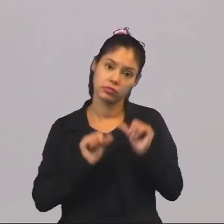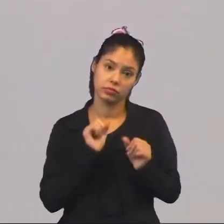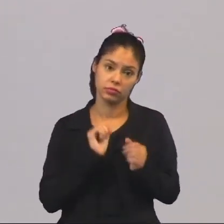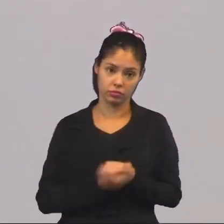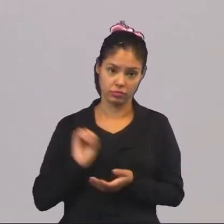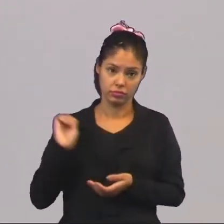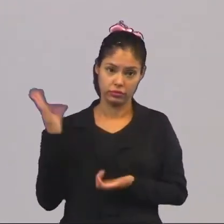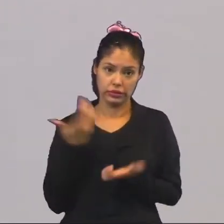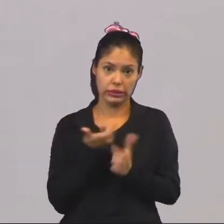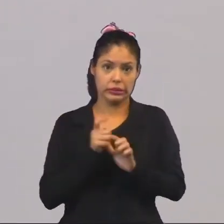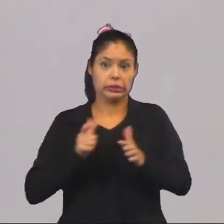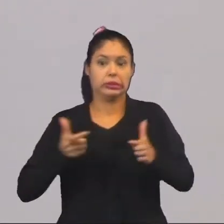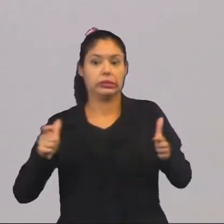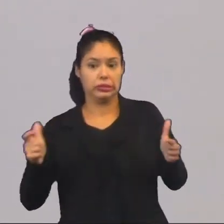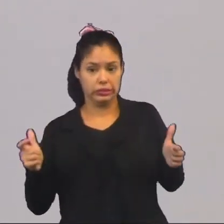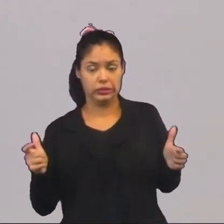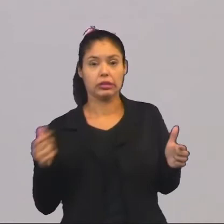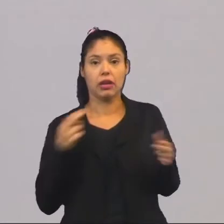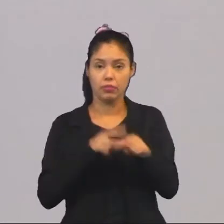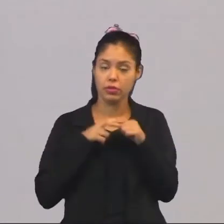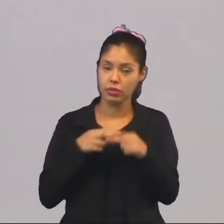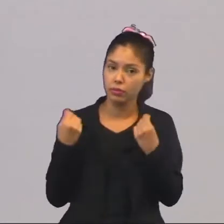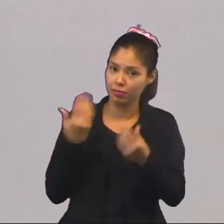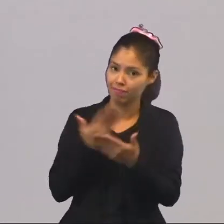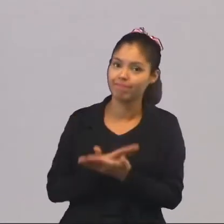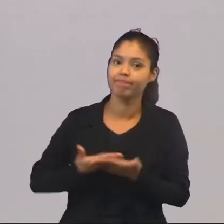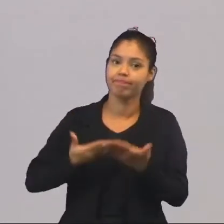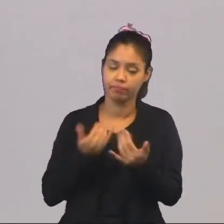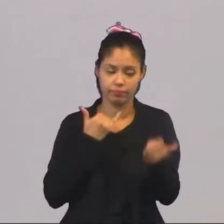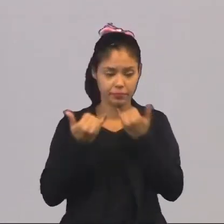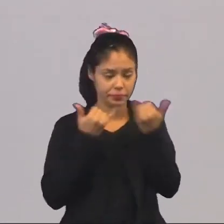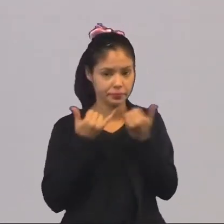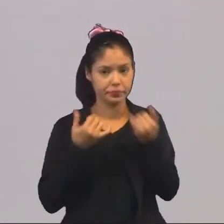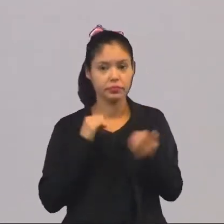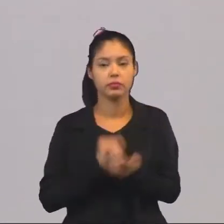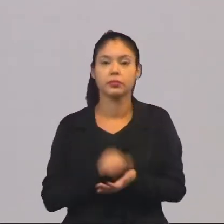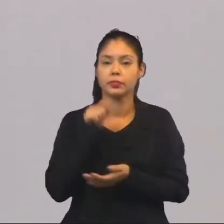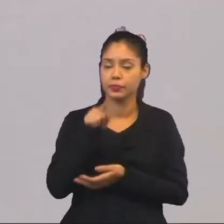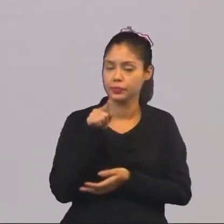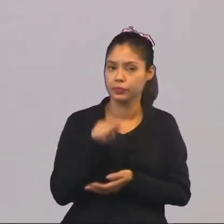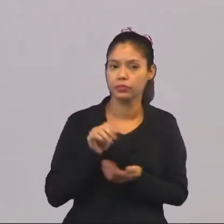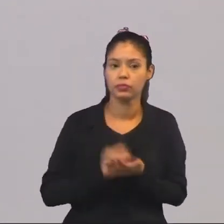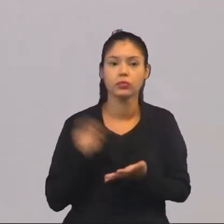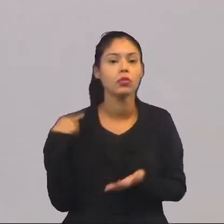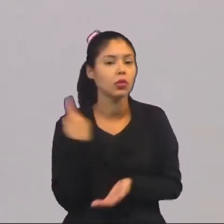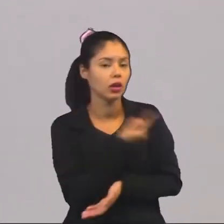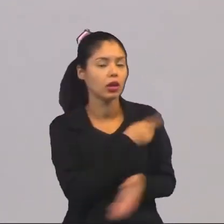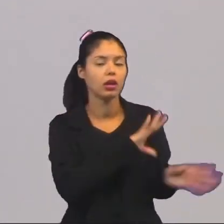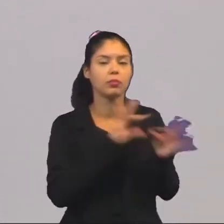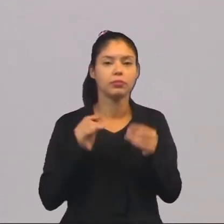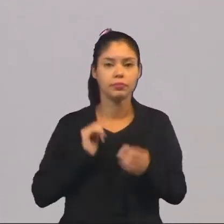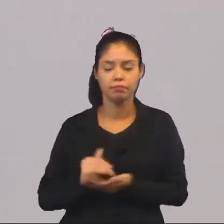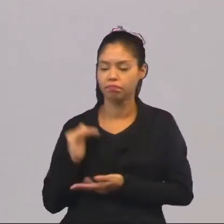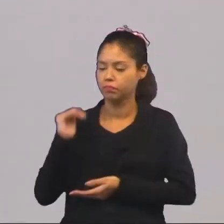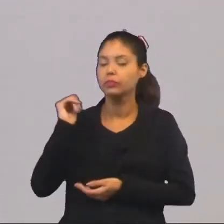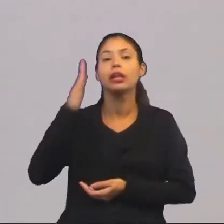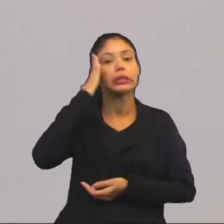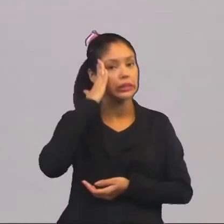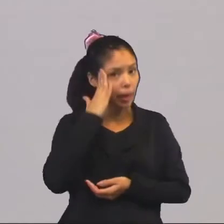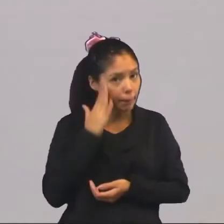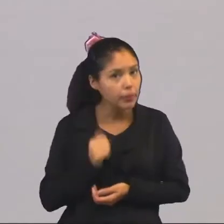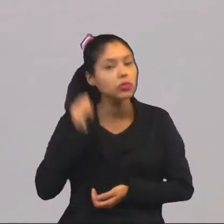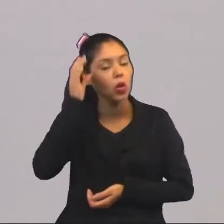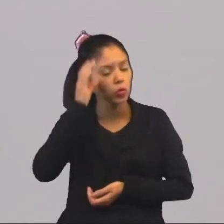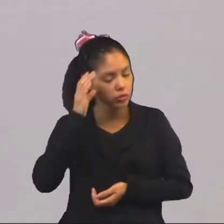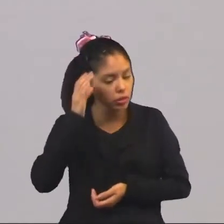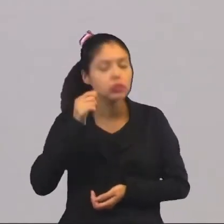contrário, os casos são gritantes, por isso que temos que ter essas informações para que nós venhamos crescer já